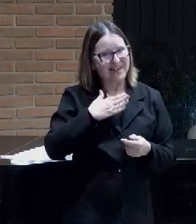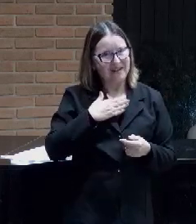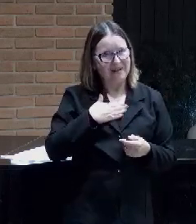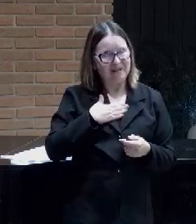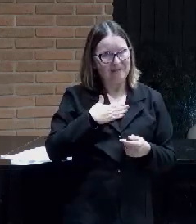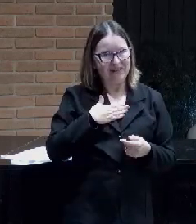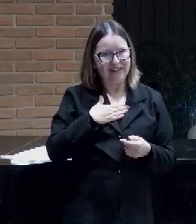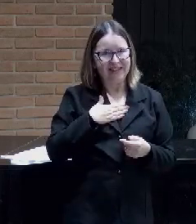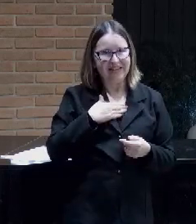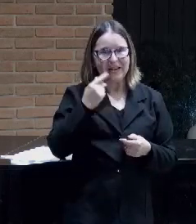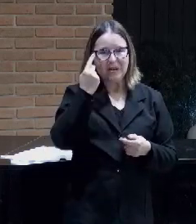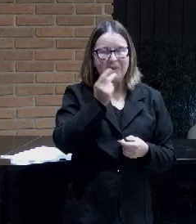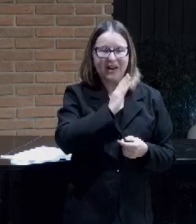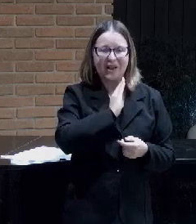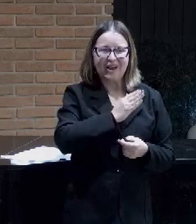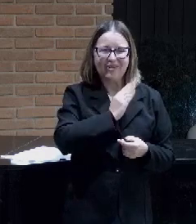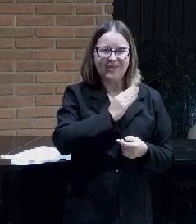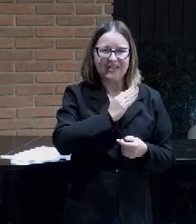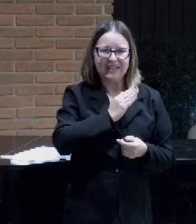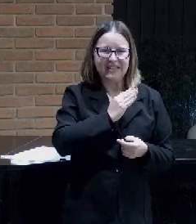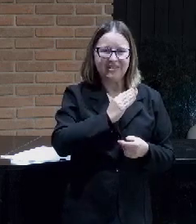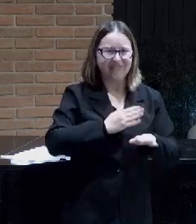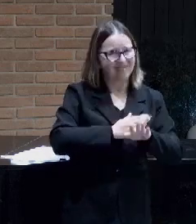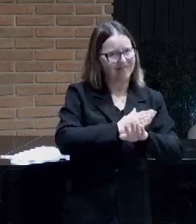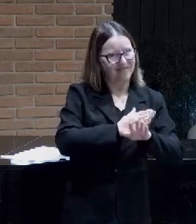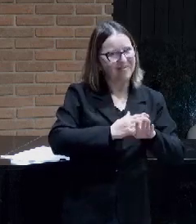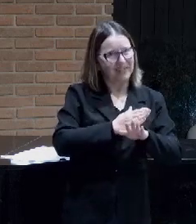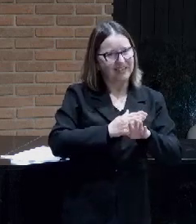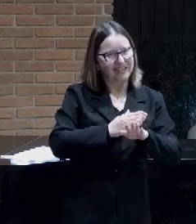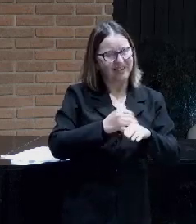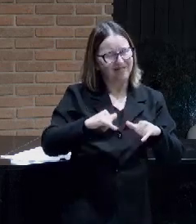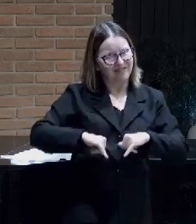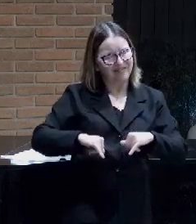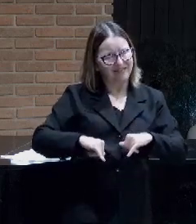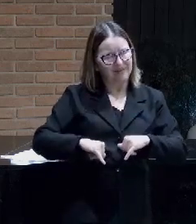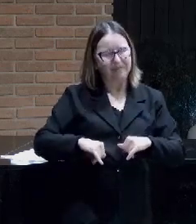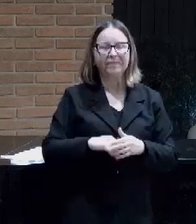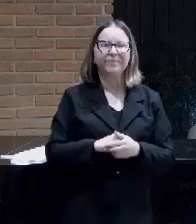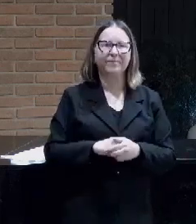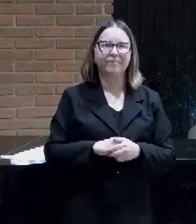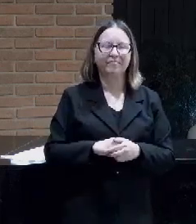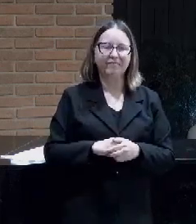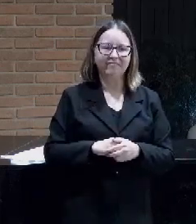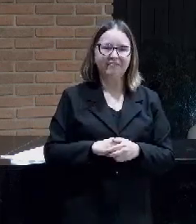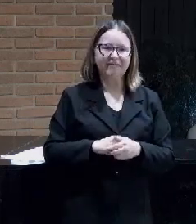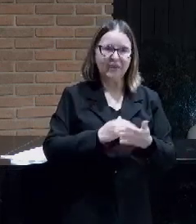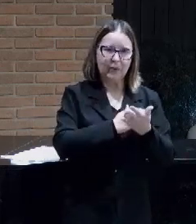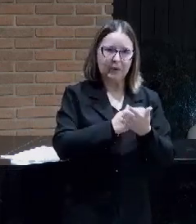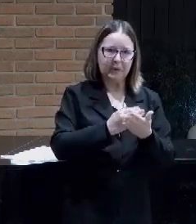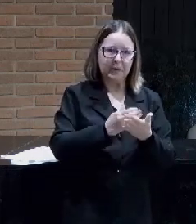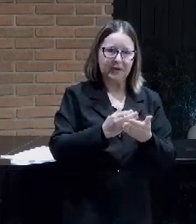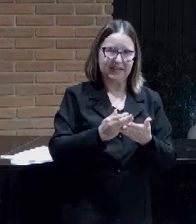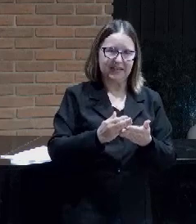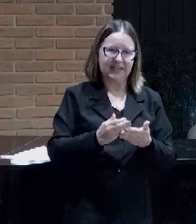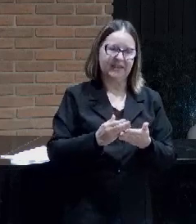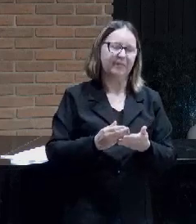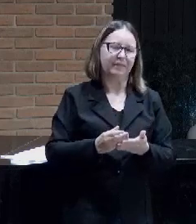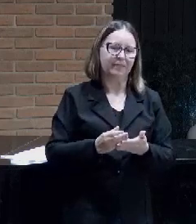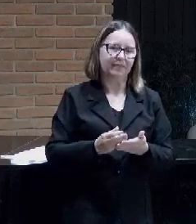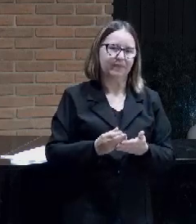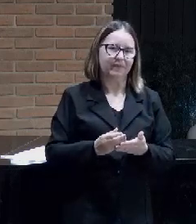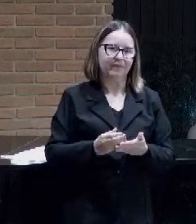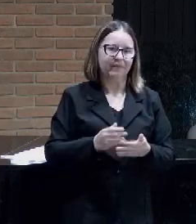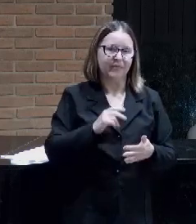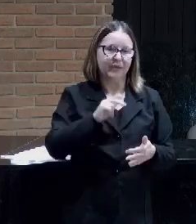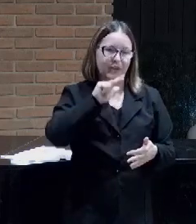corações machucados, sendo que eu sou o primeiro. Amém? Vamos começar lendo o capítulo de Jonas, no primeiro capítulo